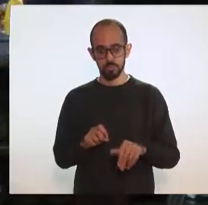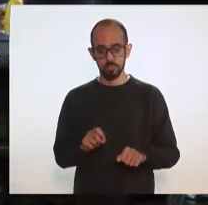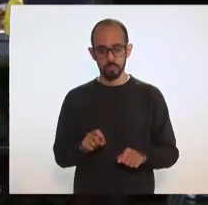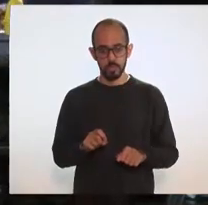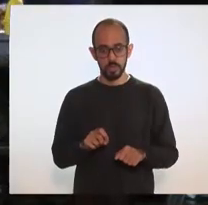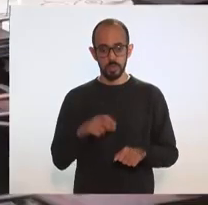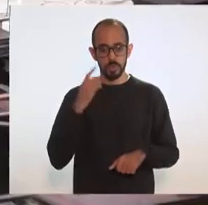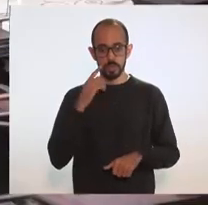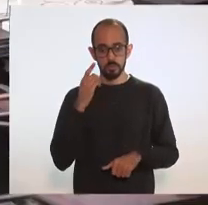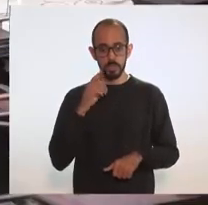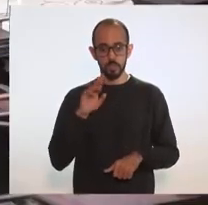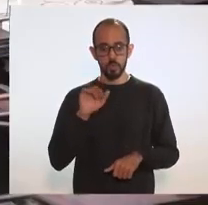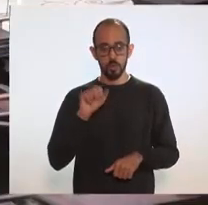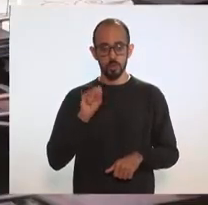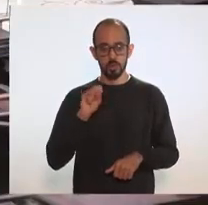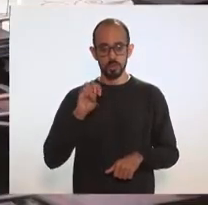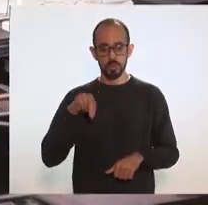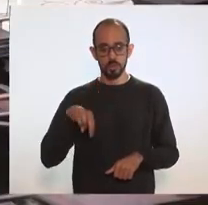Reis